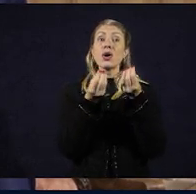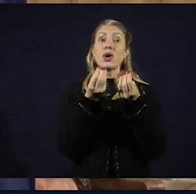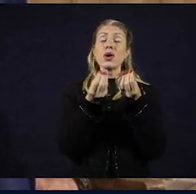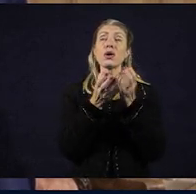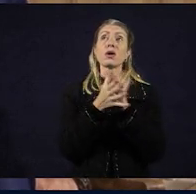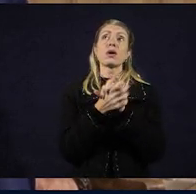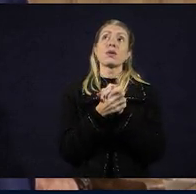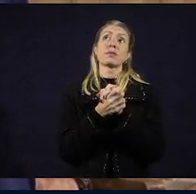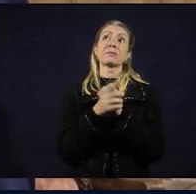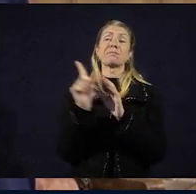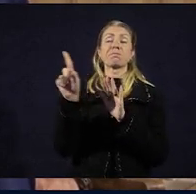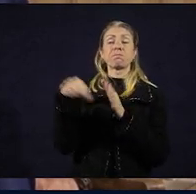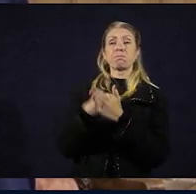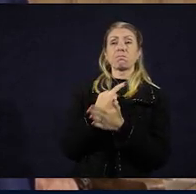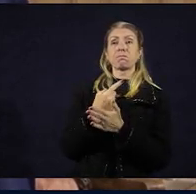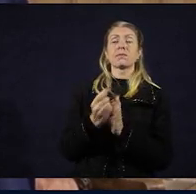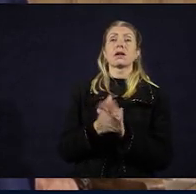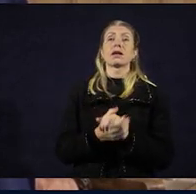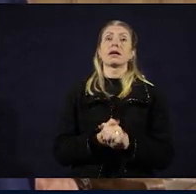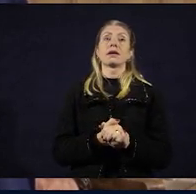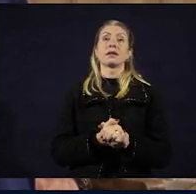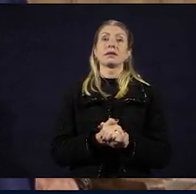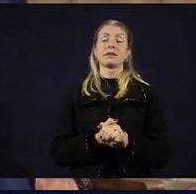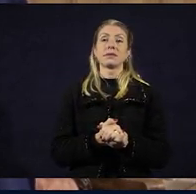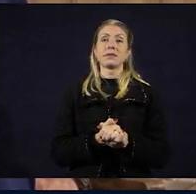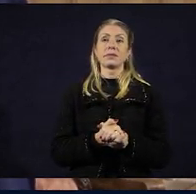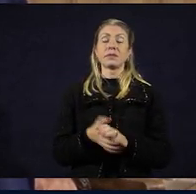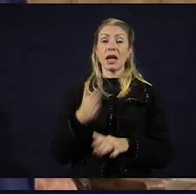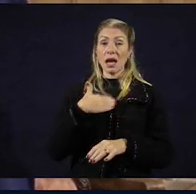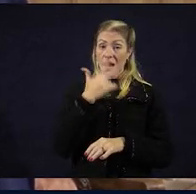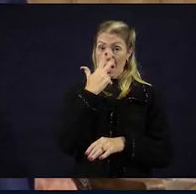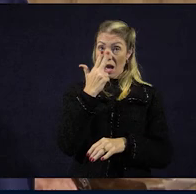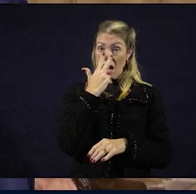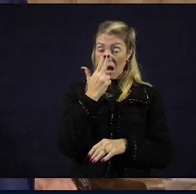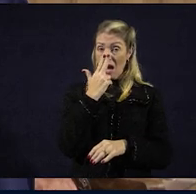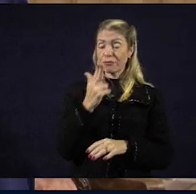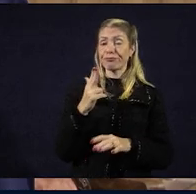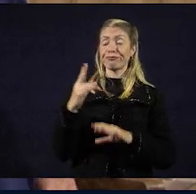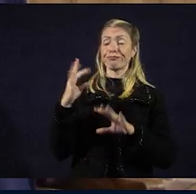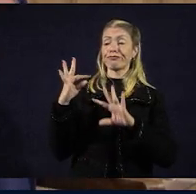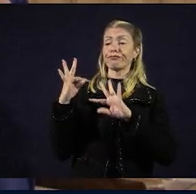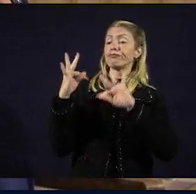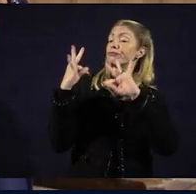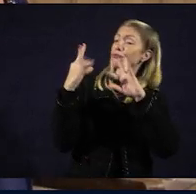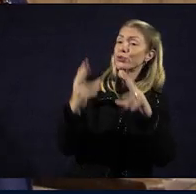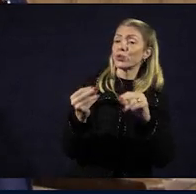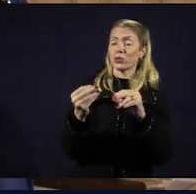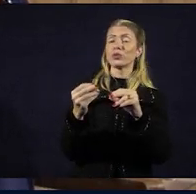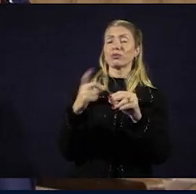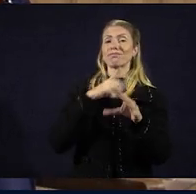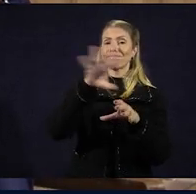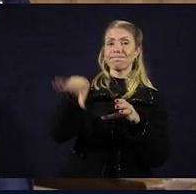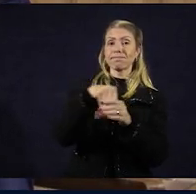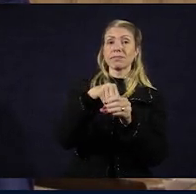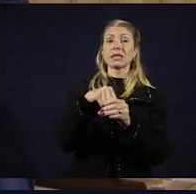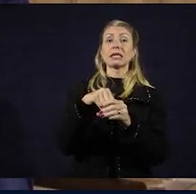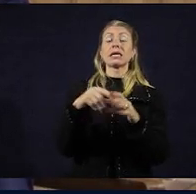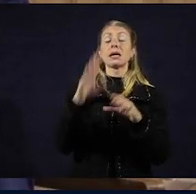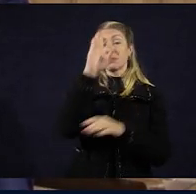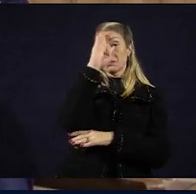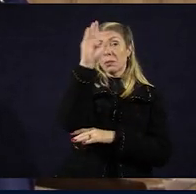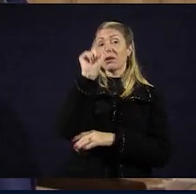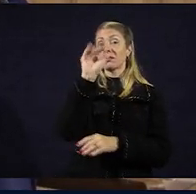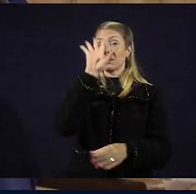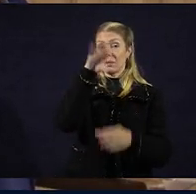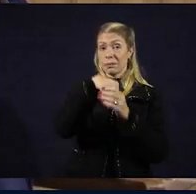para sua para sua pergunta eu acho que é um pouco de tudo mas principalmente o que a gente plantou aqui no Brasil